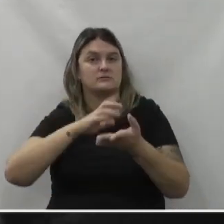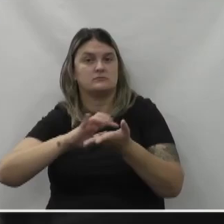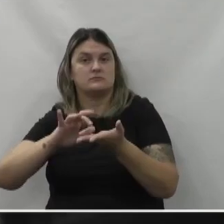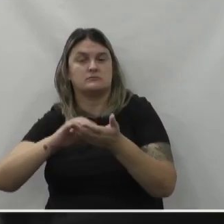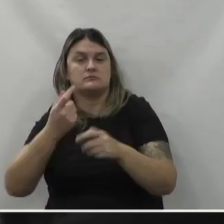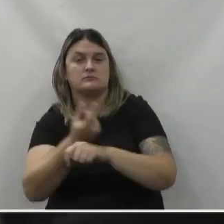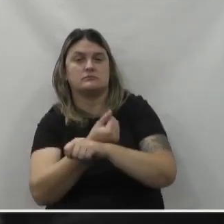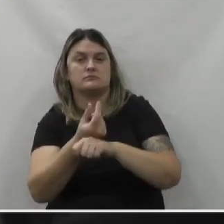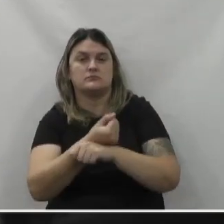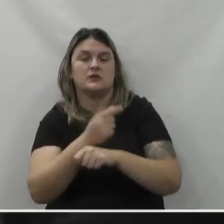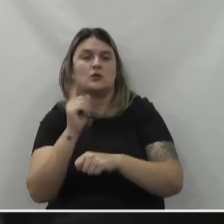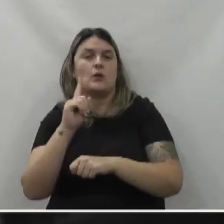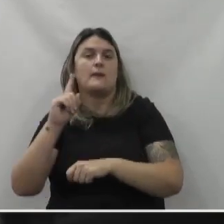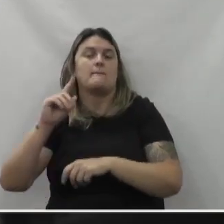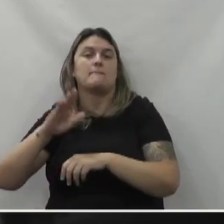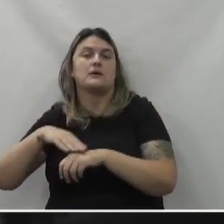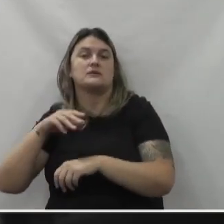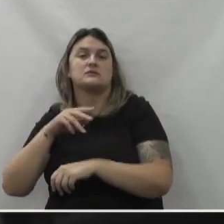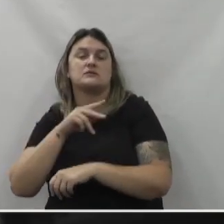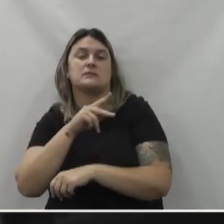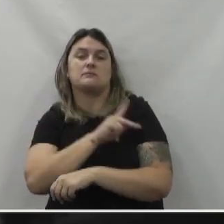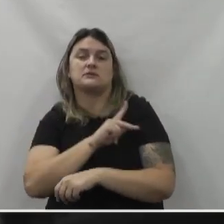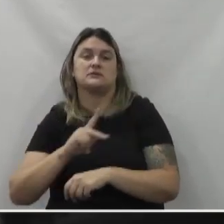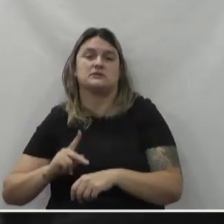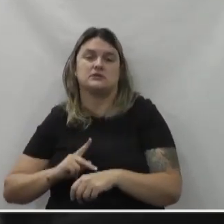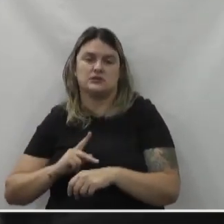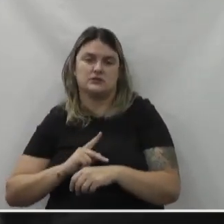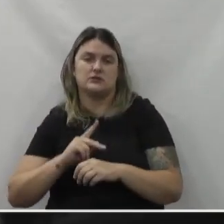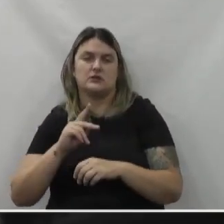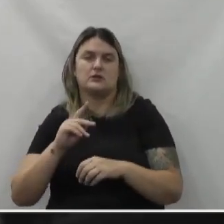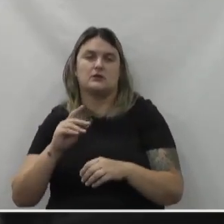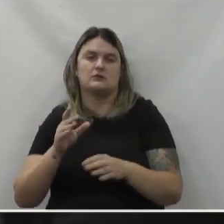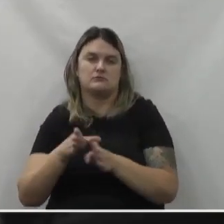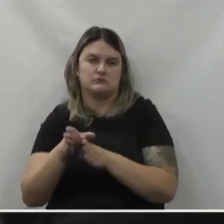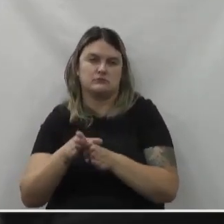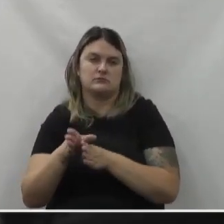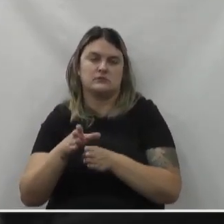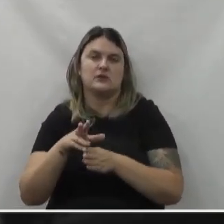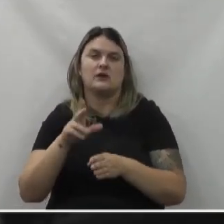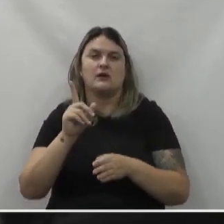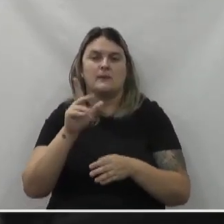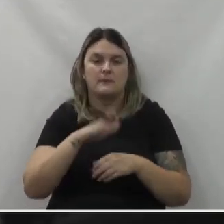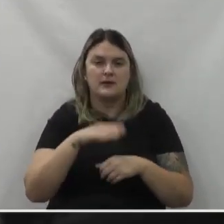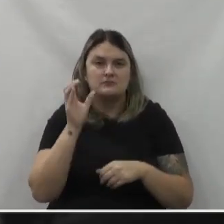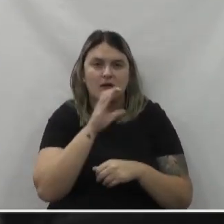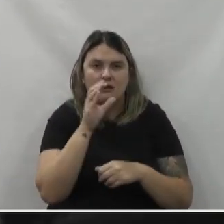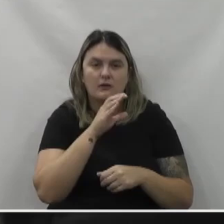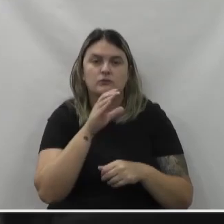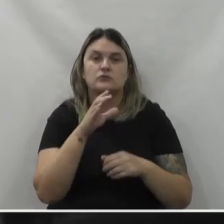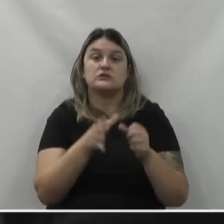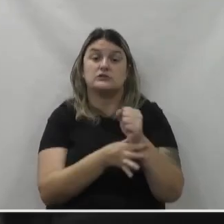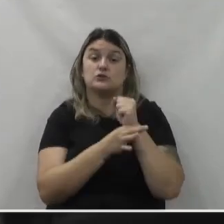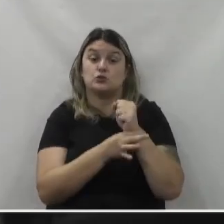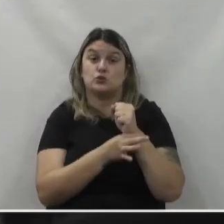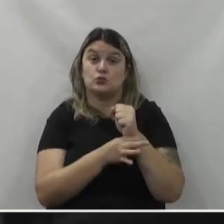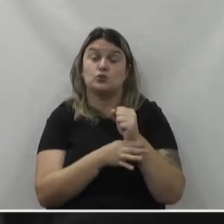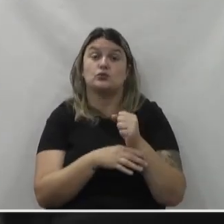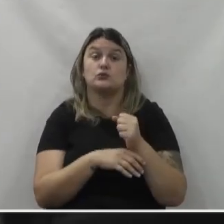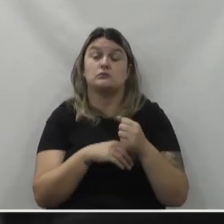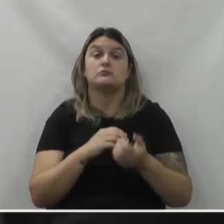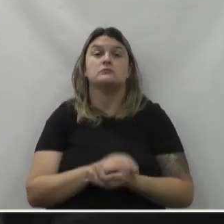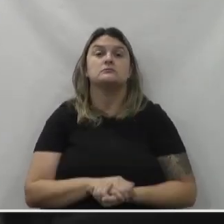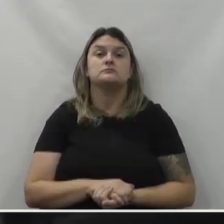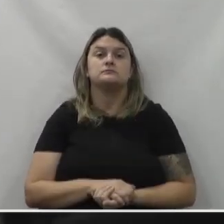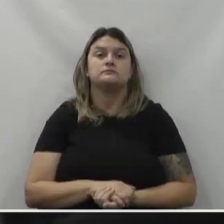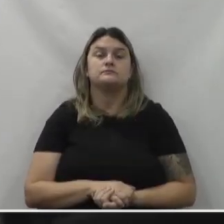não mais pelo presidente do Conselho, né. Isso também dá mais celeridade e inibe algumas situações até